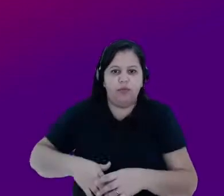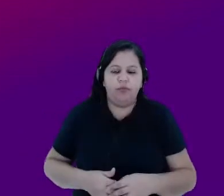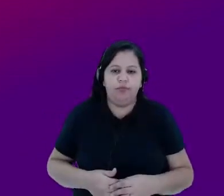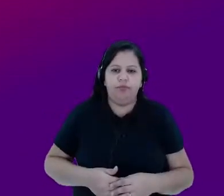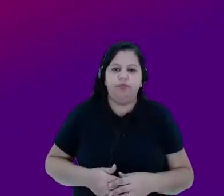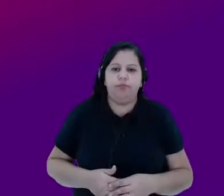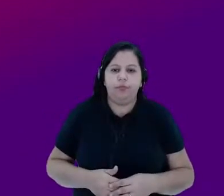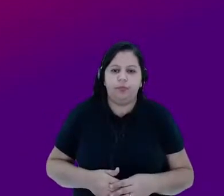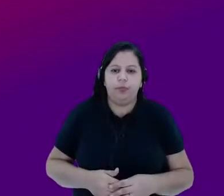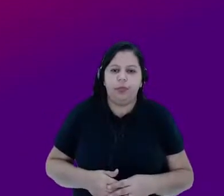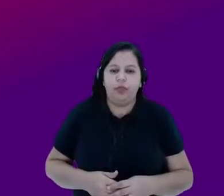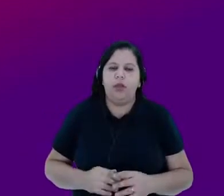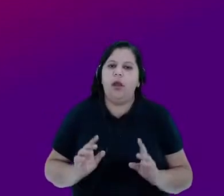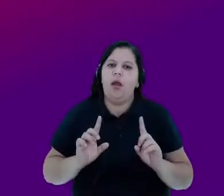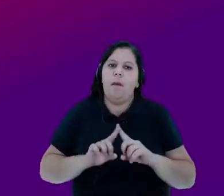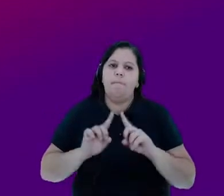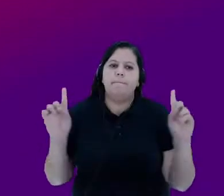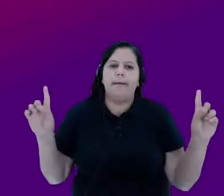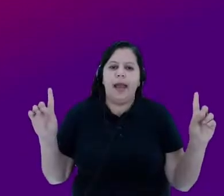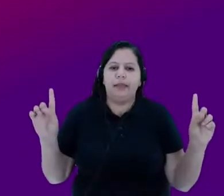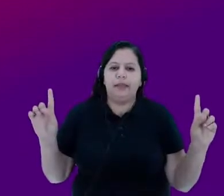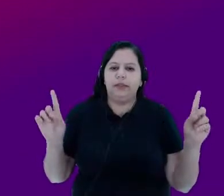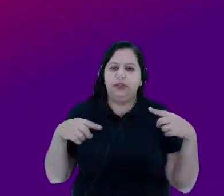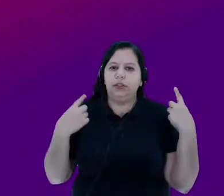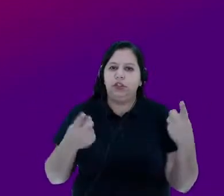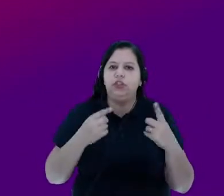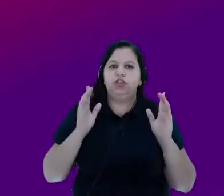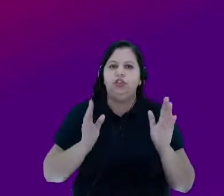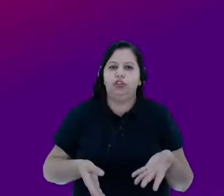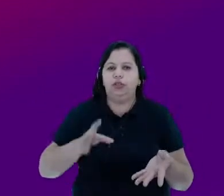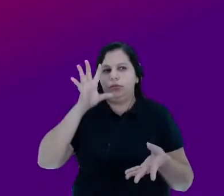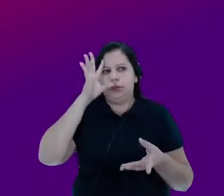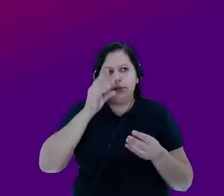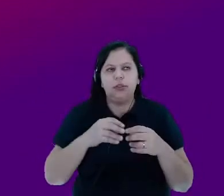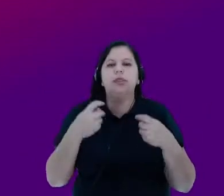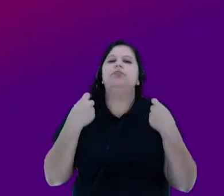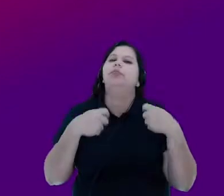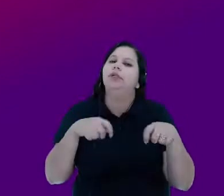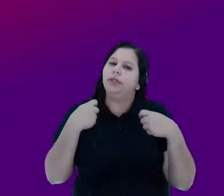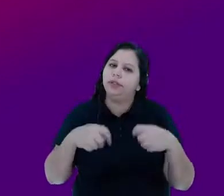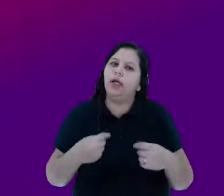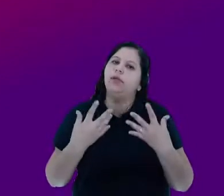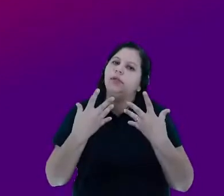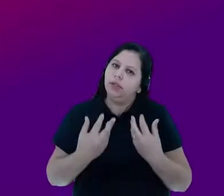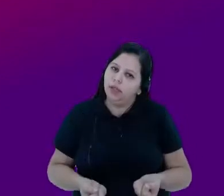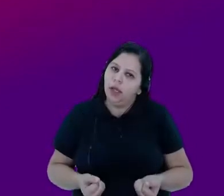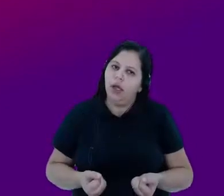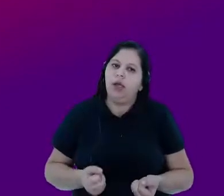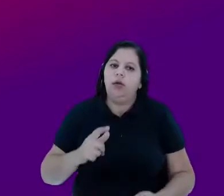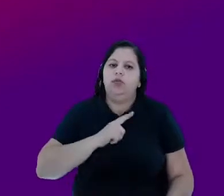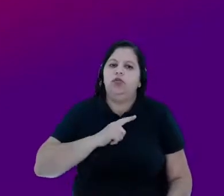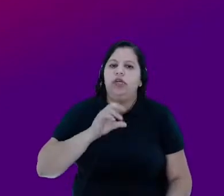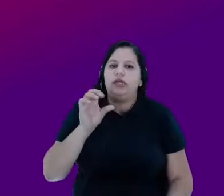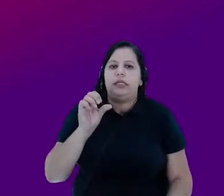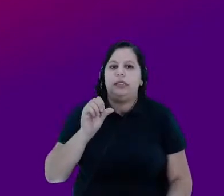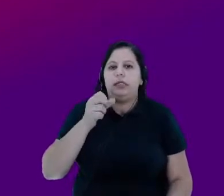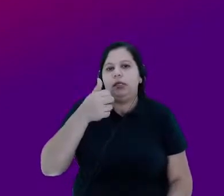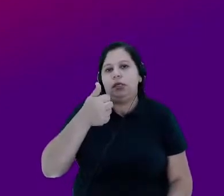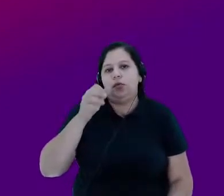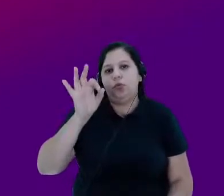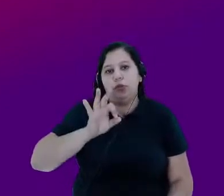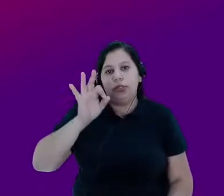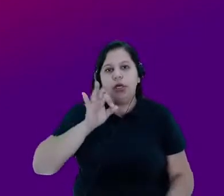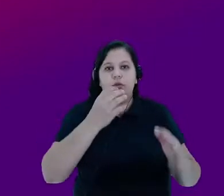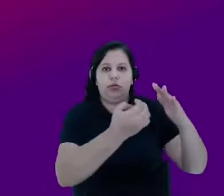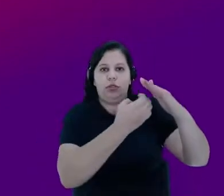Mas a gente já tinha um mercado mais consciente de que isso era necessário. Então, a gente tinha ali em torno de 61% das empresas entrevistadas,